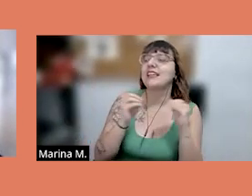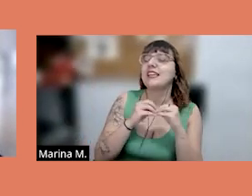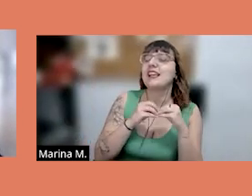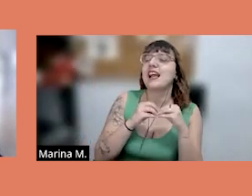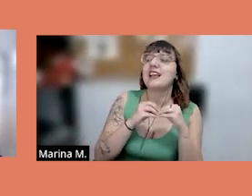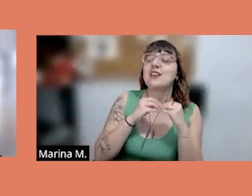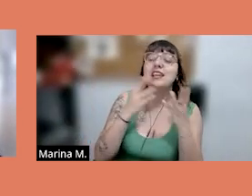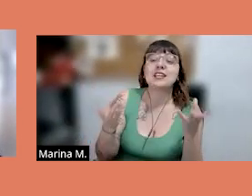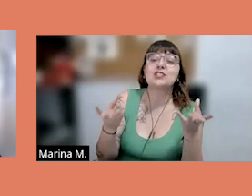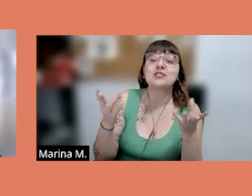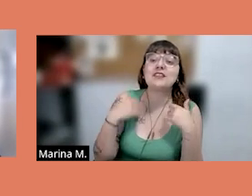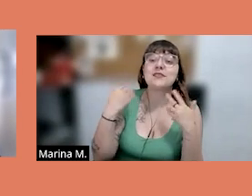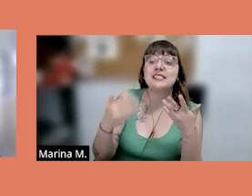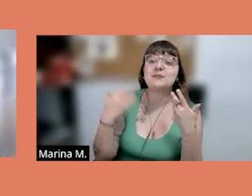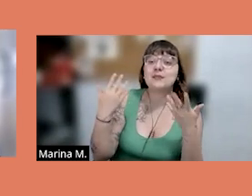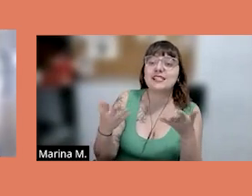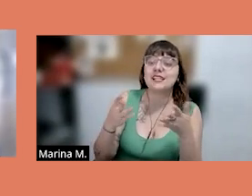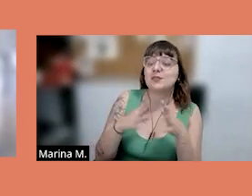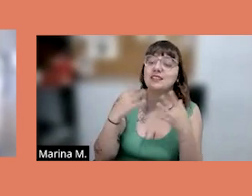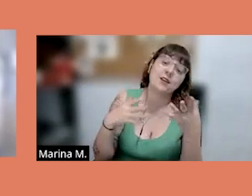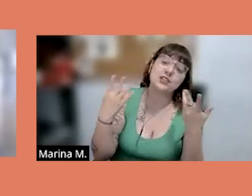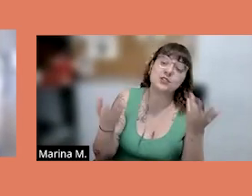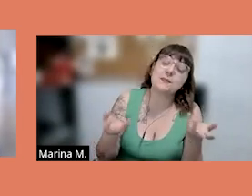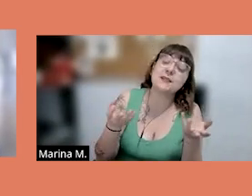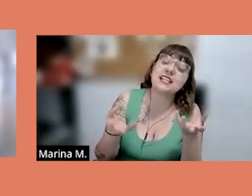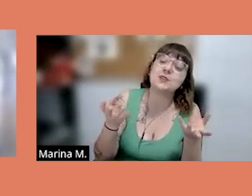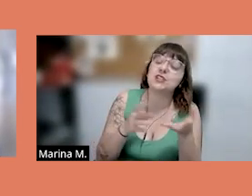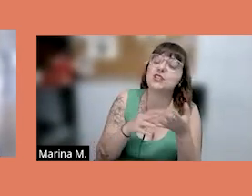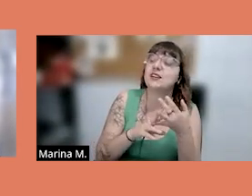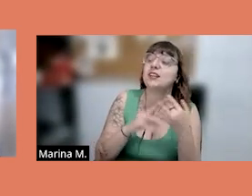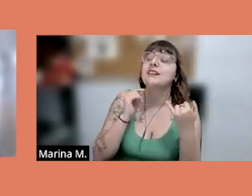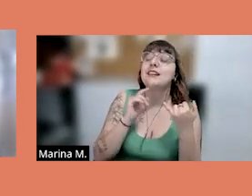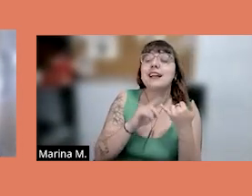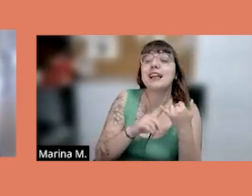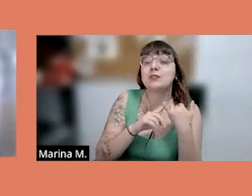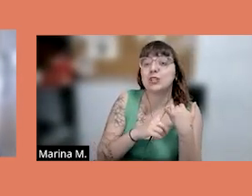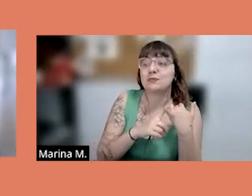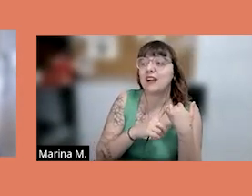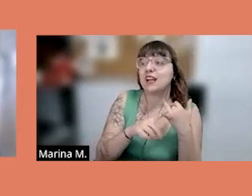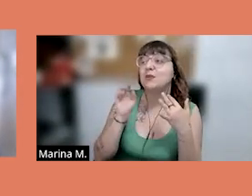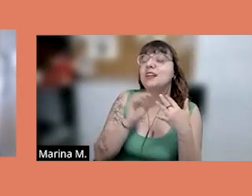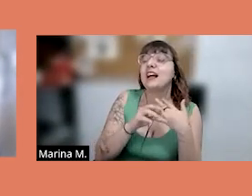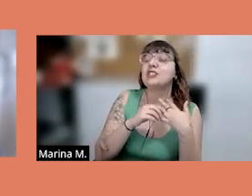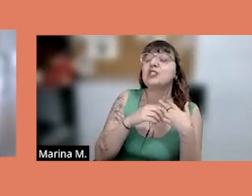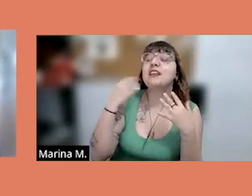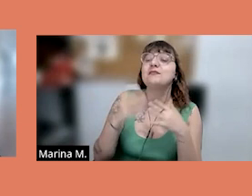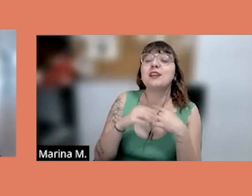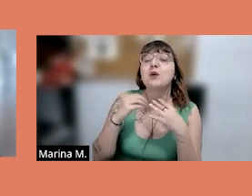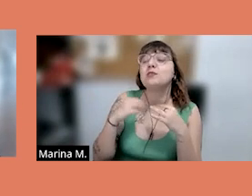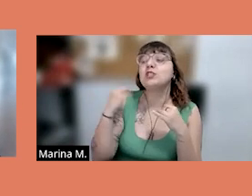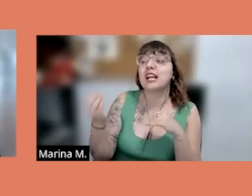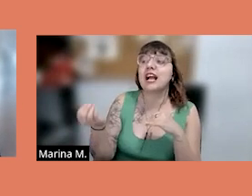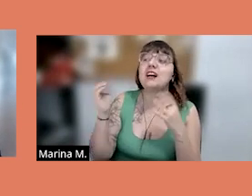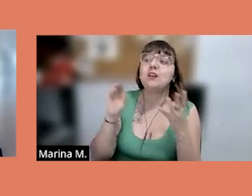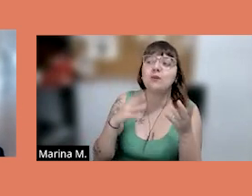né? E o que que a gente tem que fazer para fazer isso? Que é o que a gente vai aprender no QGIS agora. Carregar um shapefile, a gente vai ver